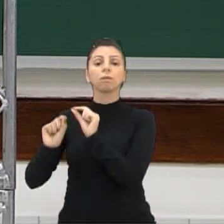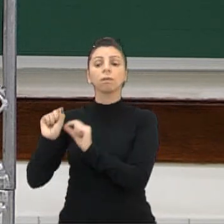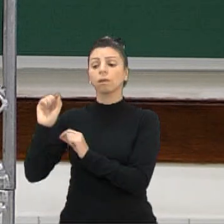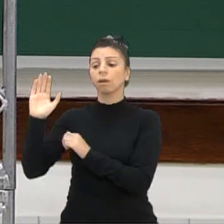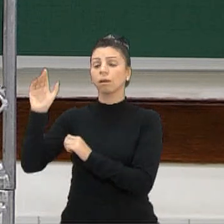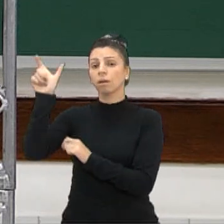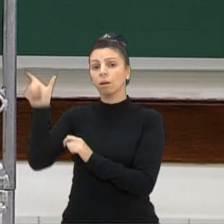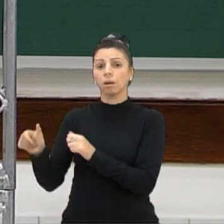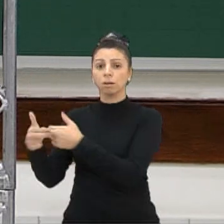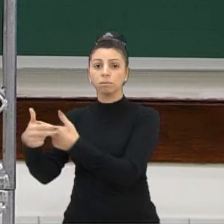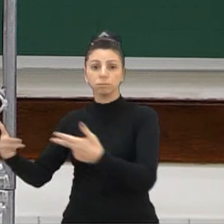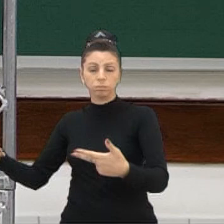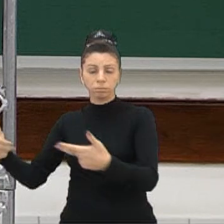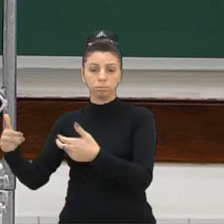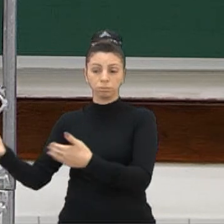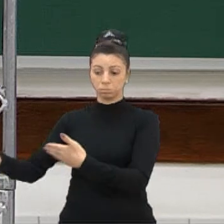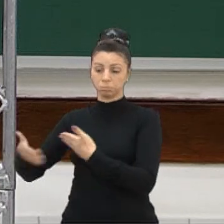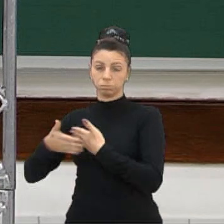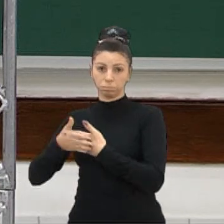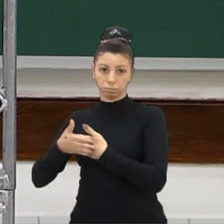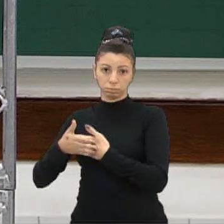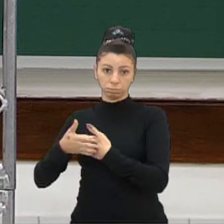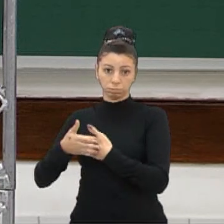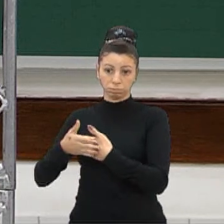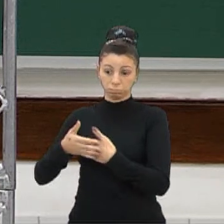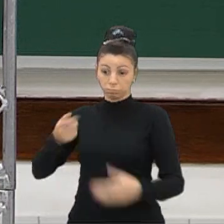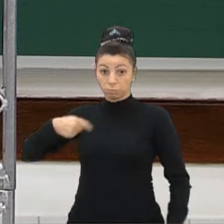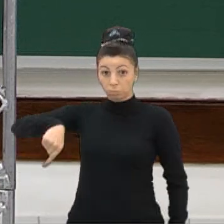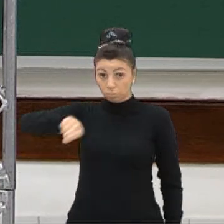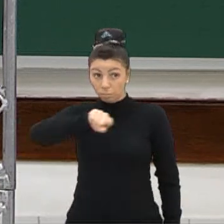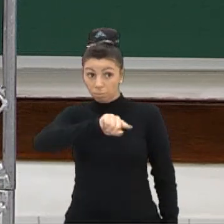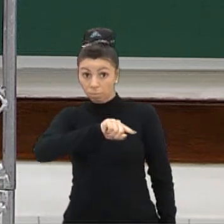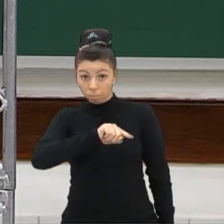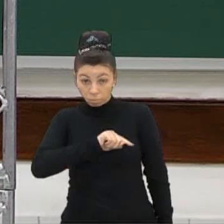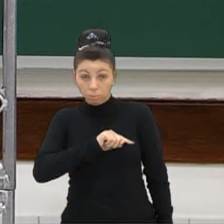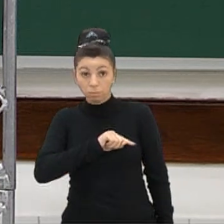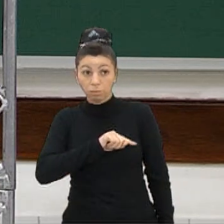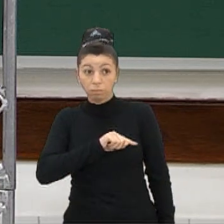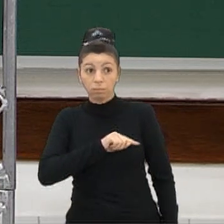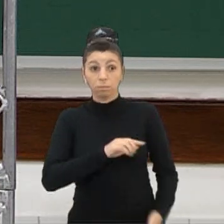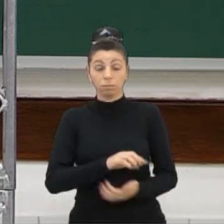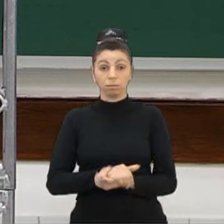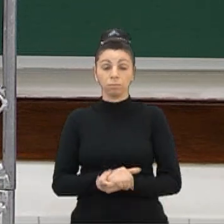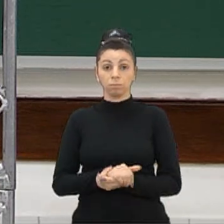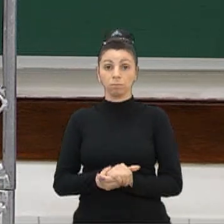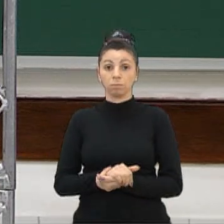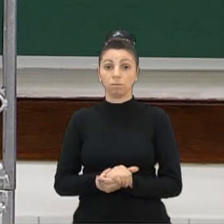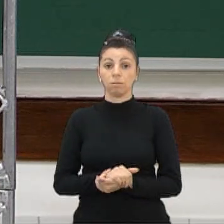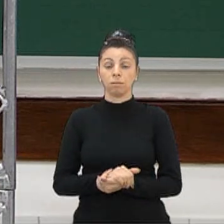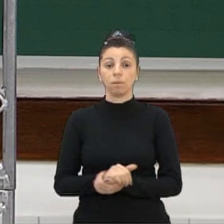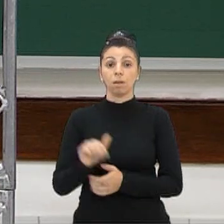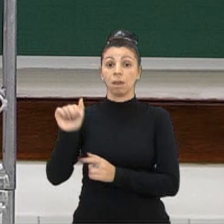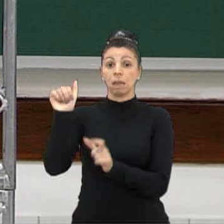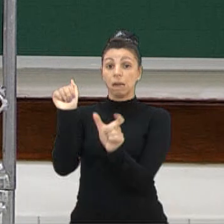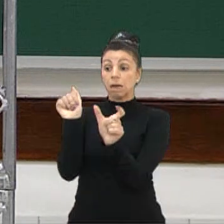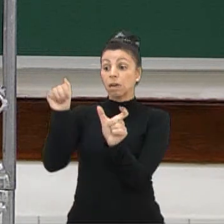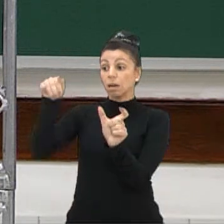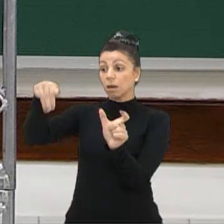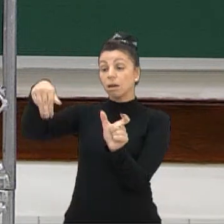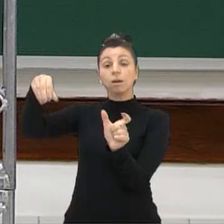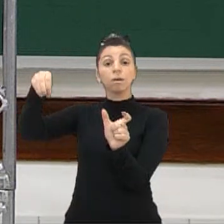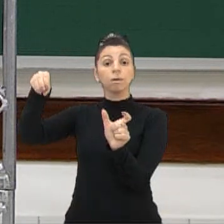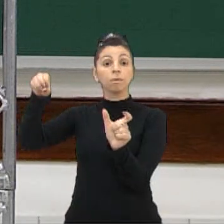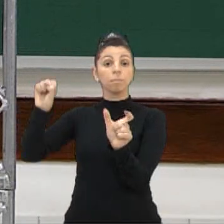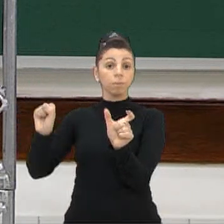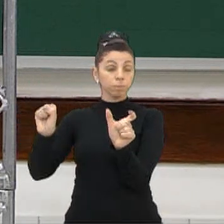frase? Alguém vai dizer, só pode ser o nós, professora, já que termina em amos. Então, essa terminação é o que a gente chama de desinência